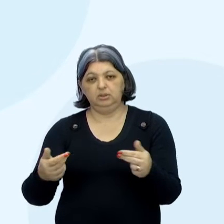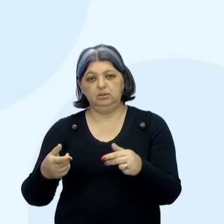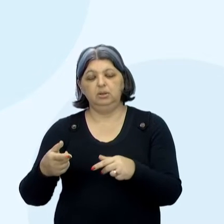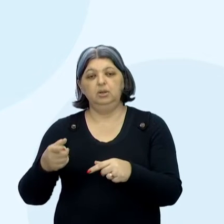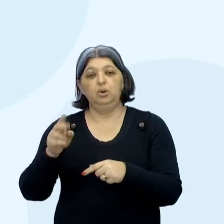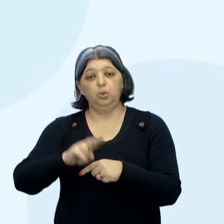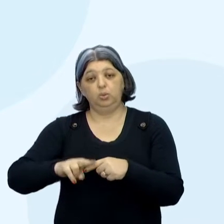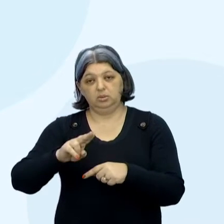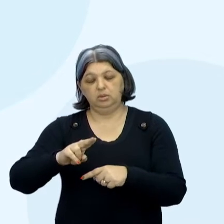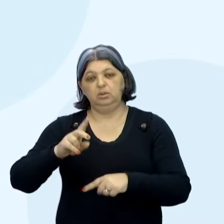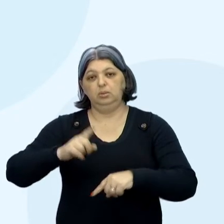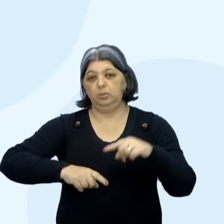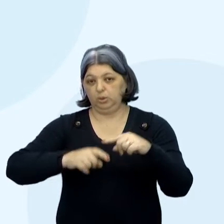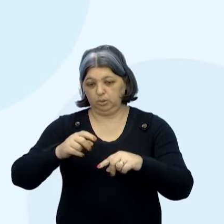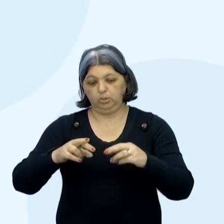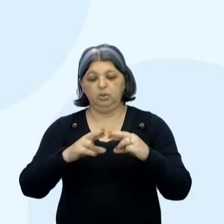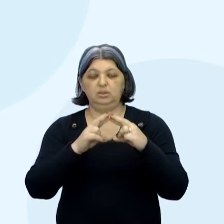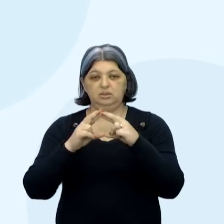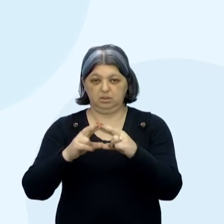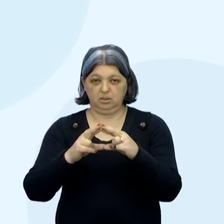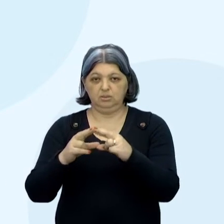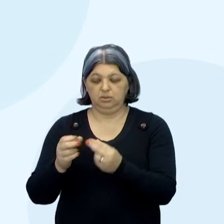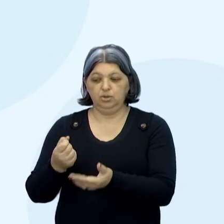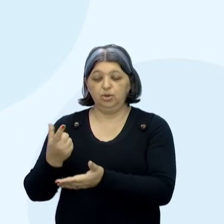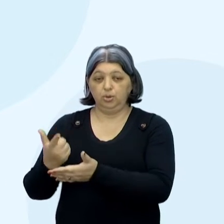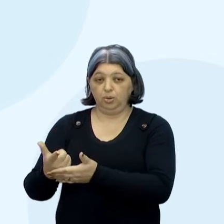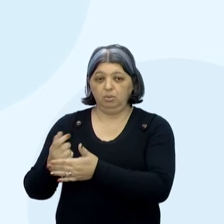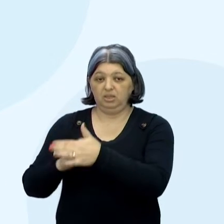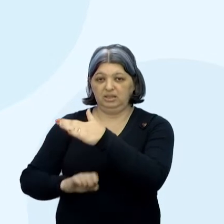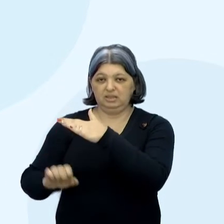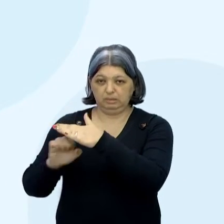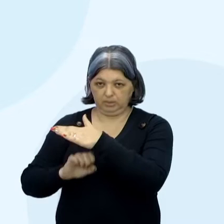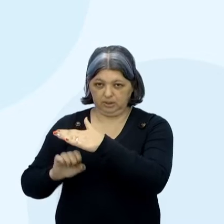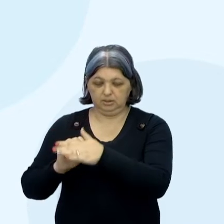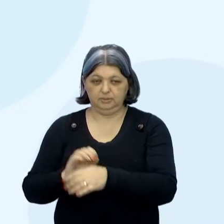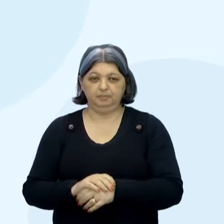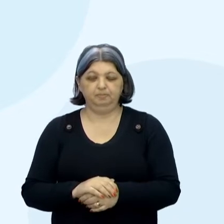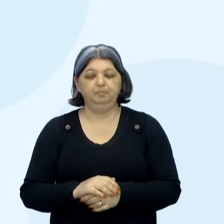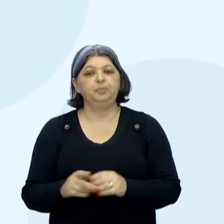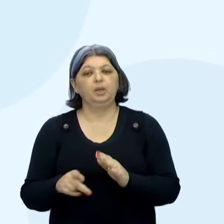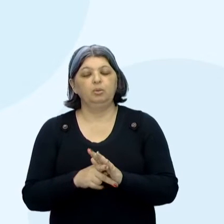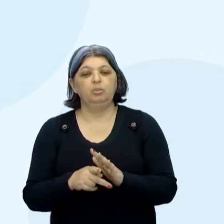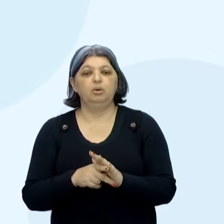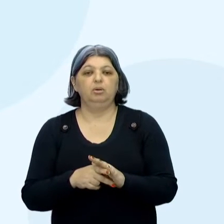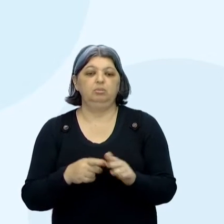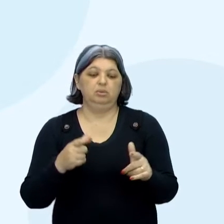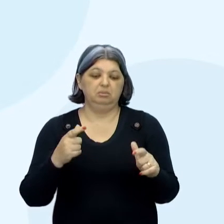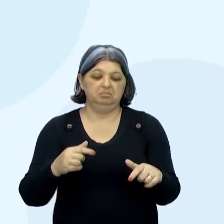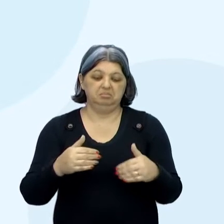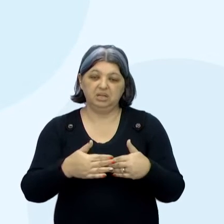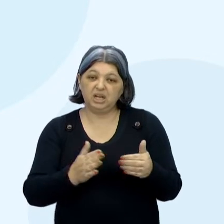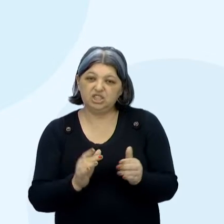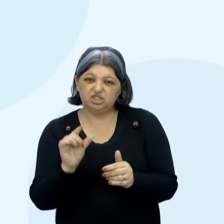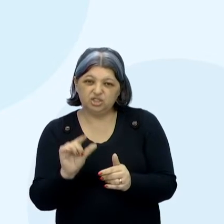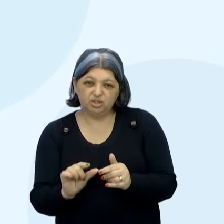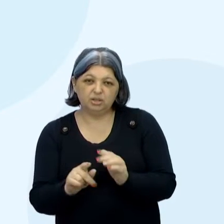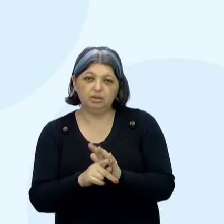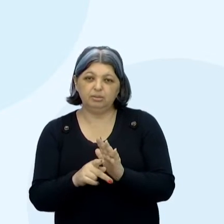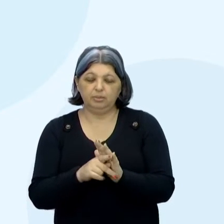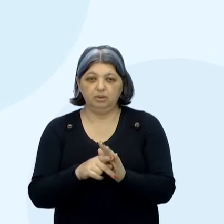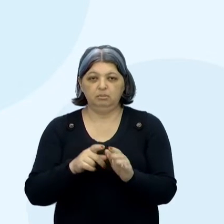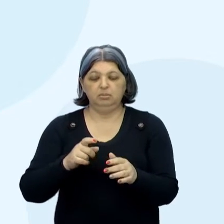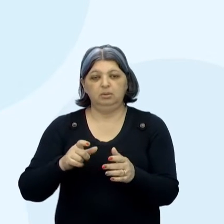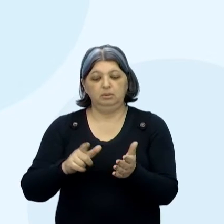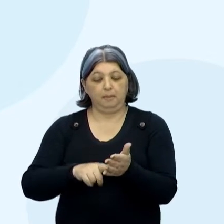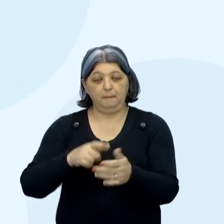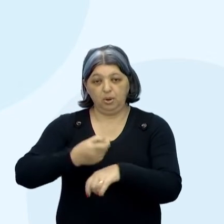produtos reciclados que eles compram das cooperativas, fazem a embalagem, as caixinhas cartonadas a